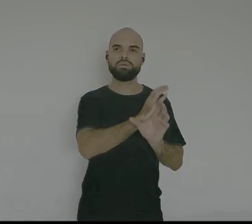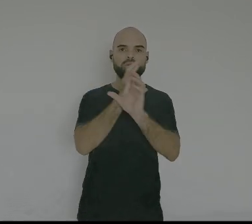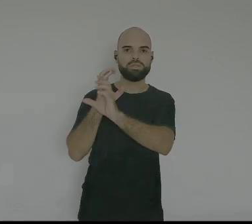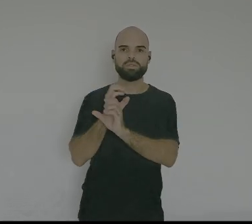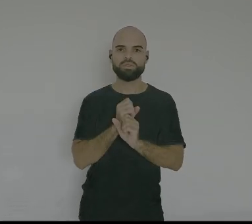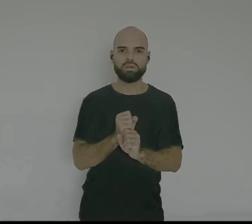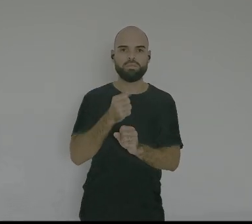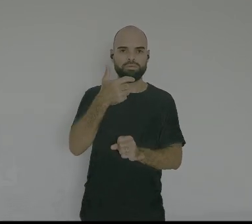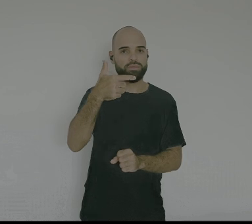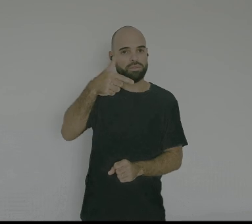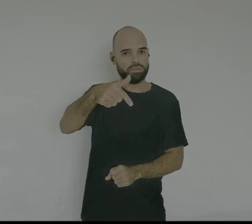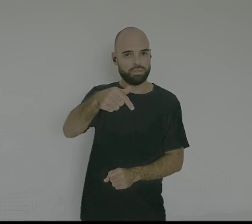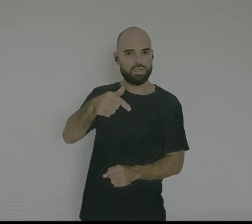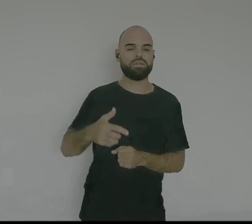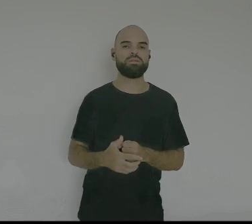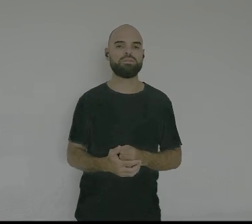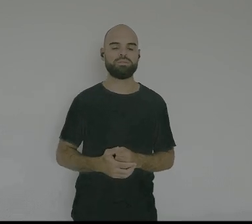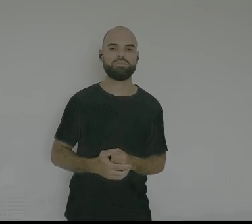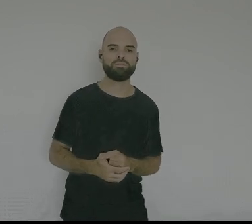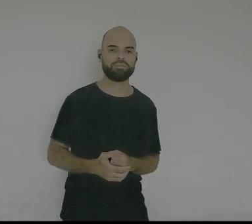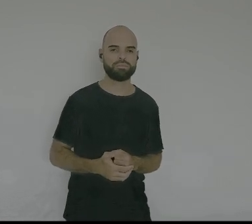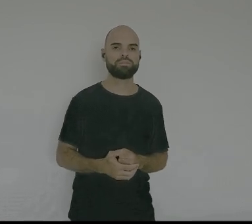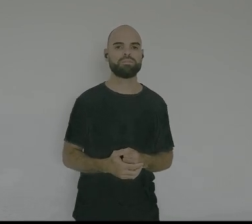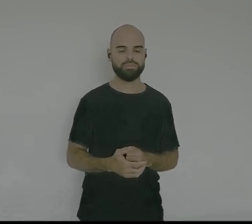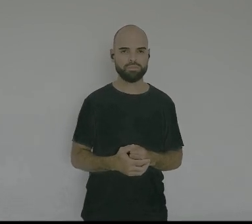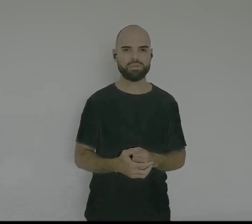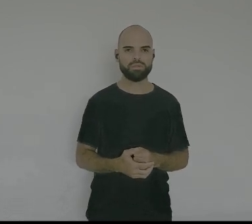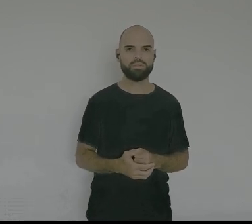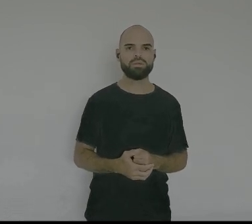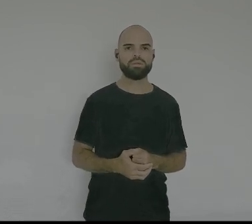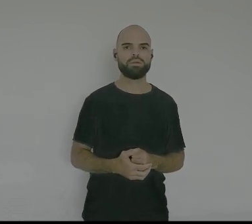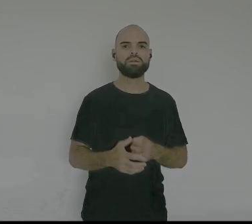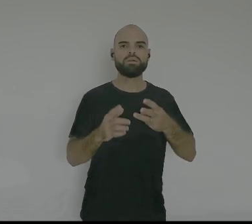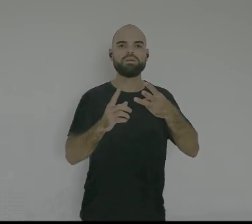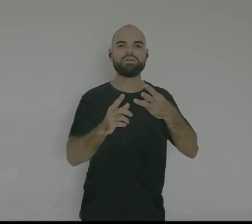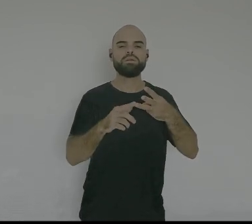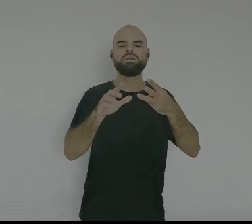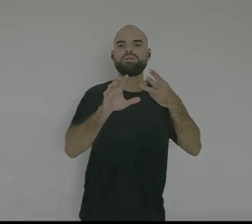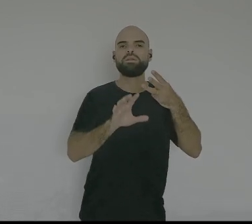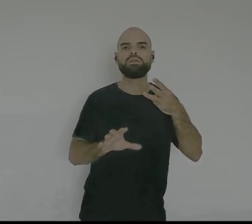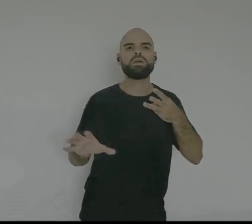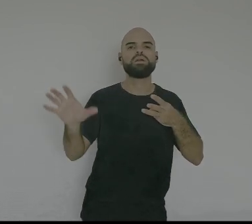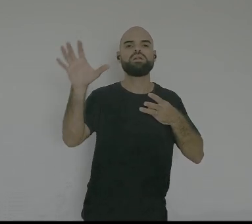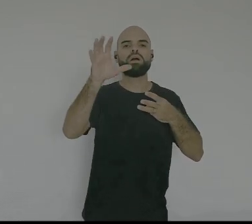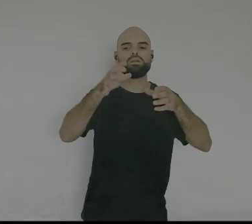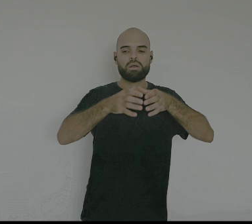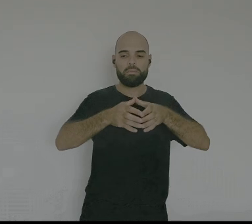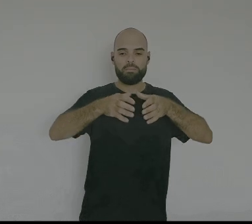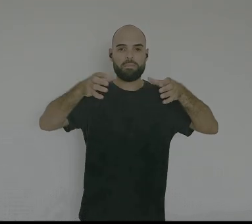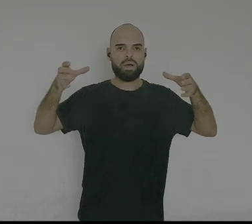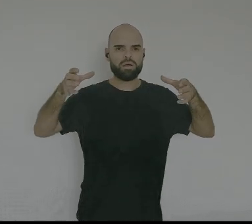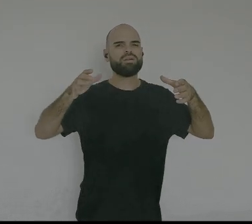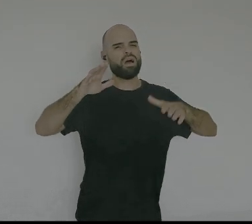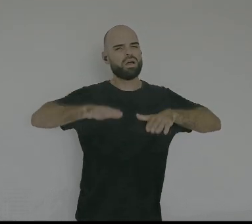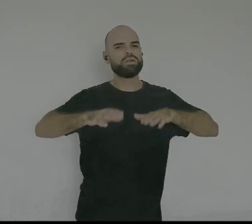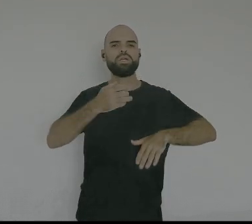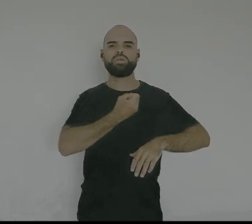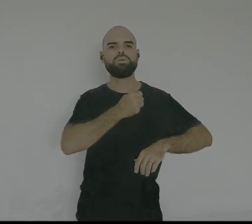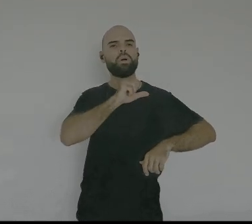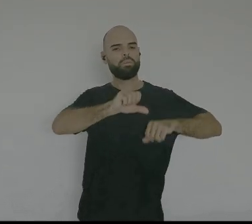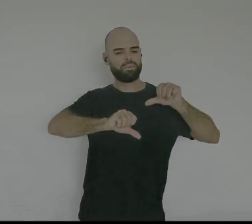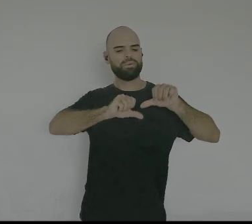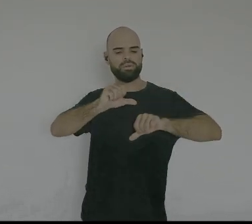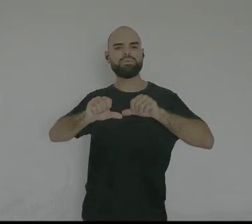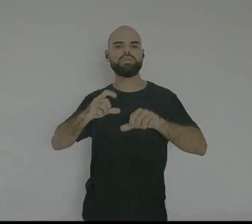aos estados, são 27. Os territórios, esses números aí mudam um pouco, esse é o último que